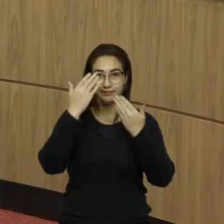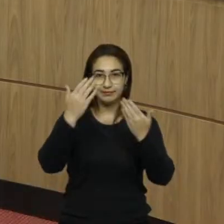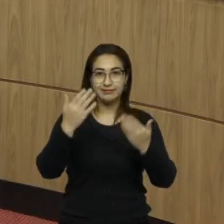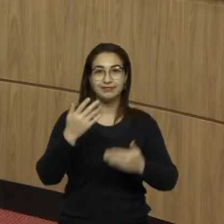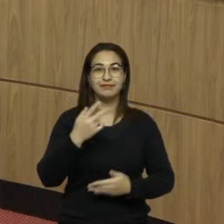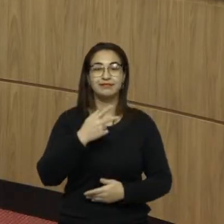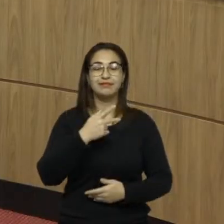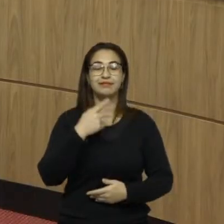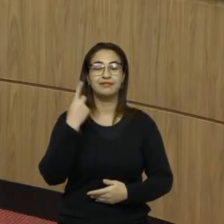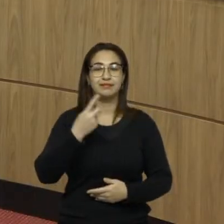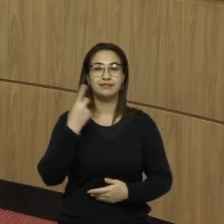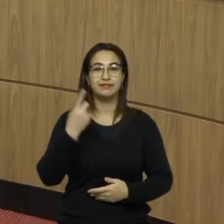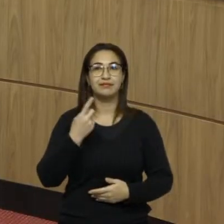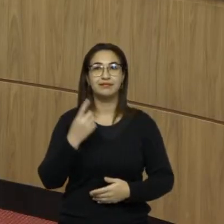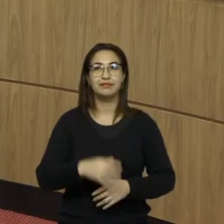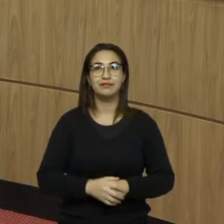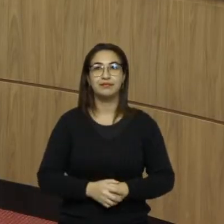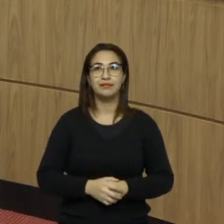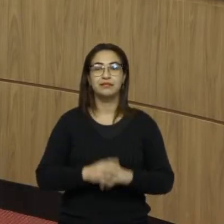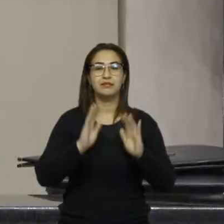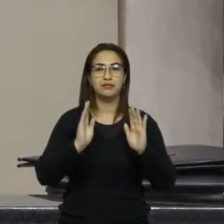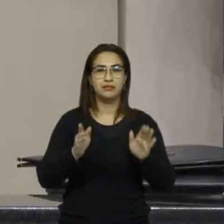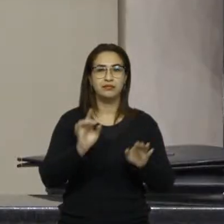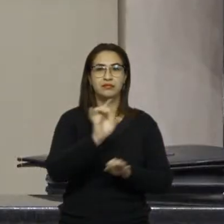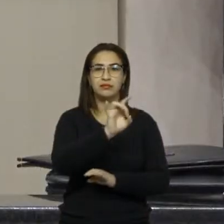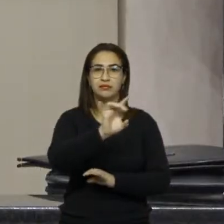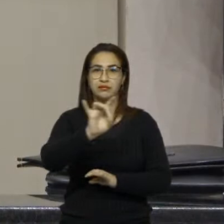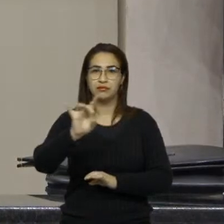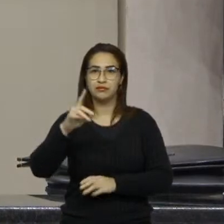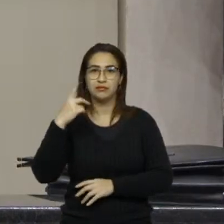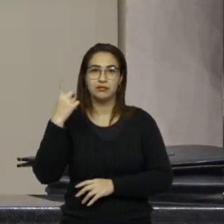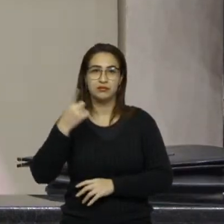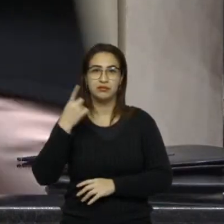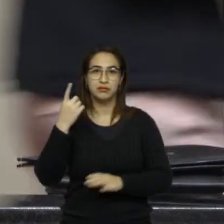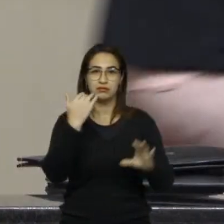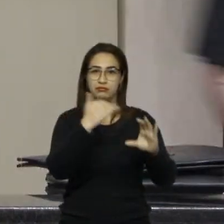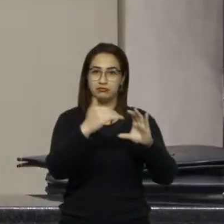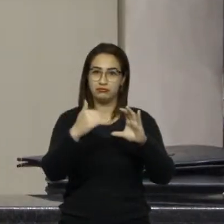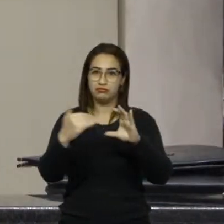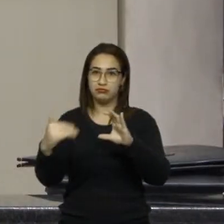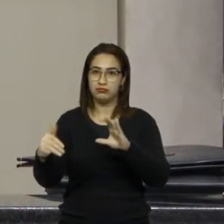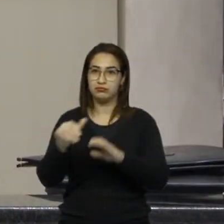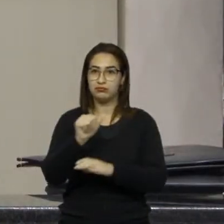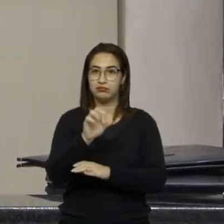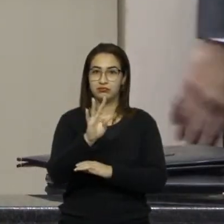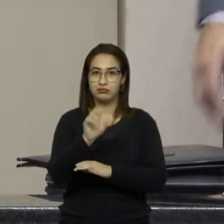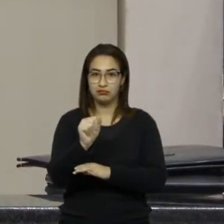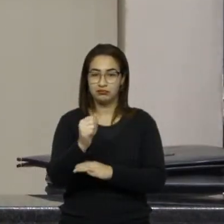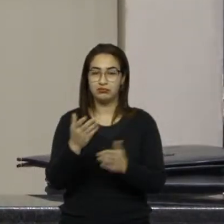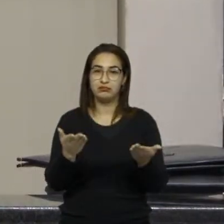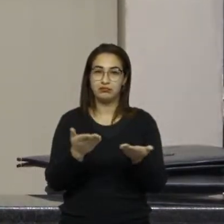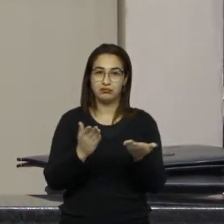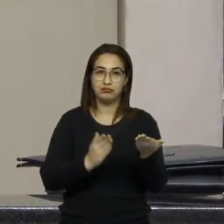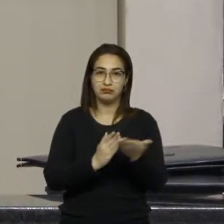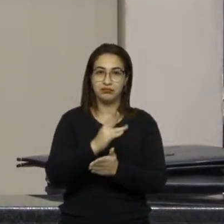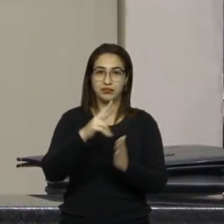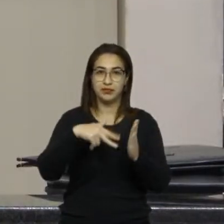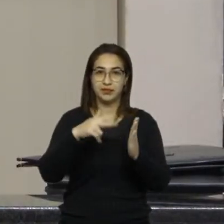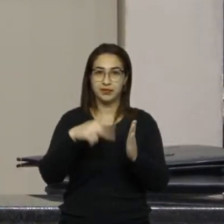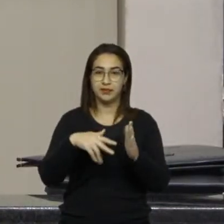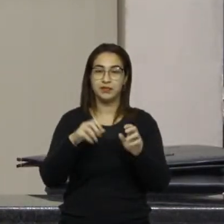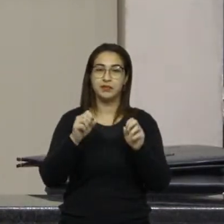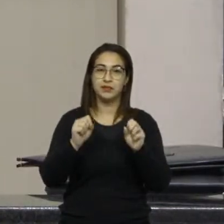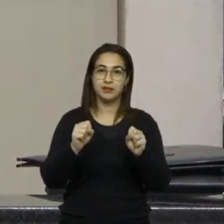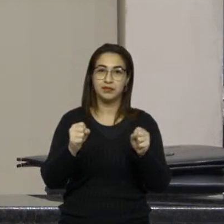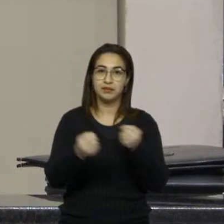Pedro. Deputados, já receberam os vossos e-mails à ata e, conforme o nosso regimento interno, dou por aprovado. Peço para que possa ser